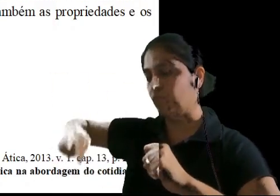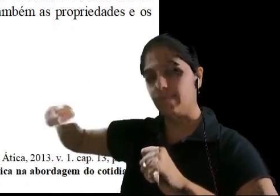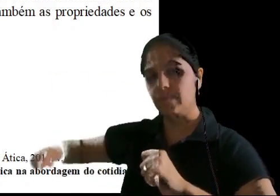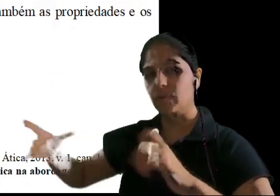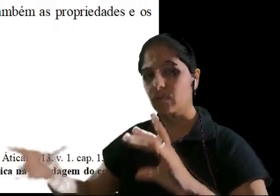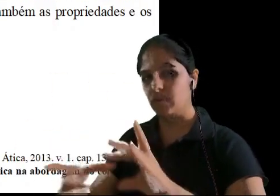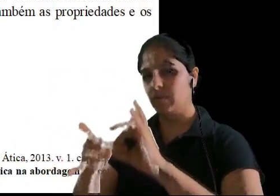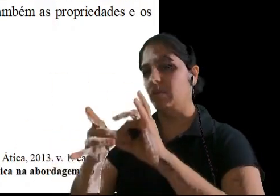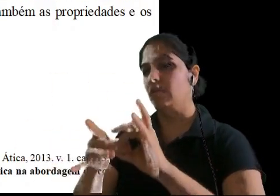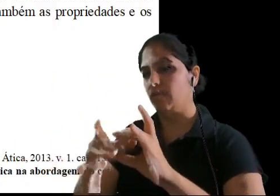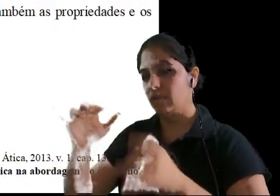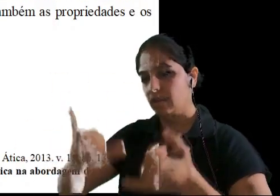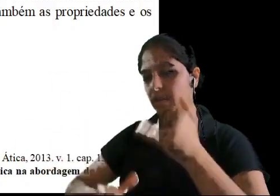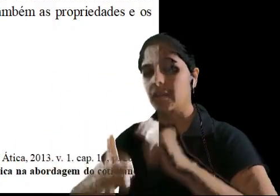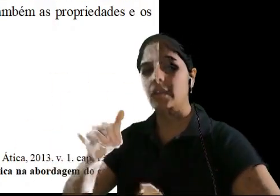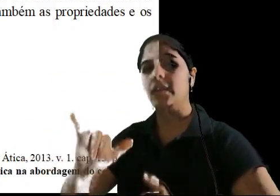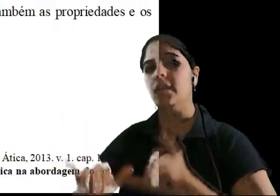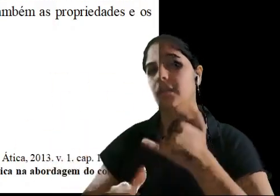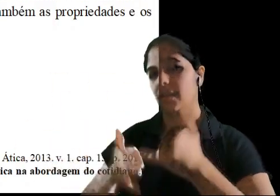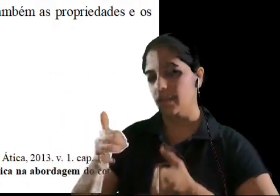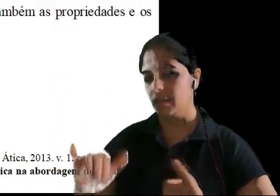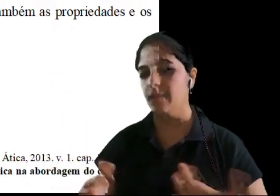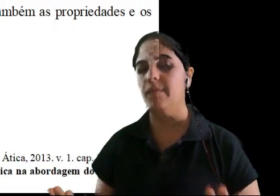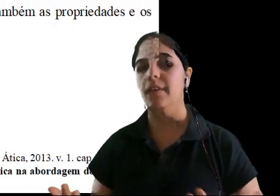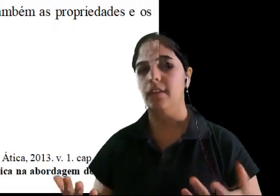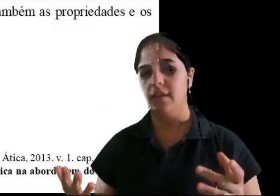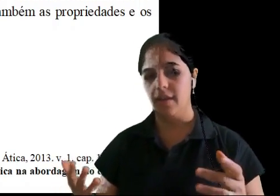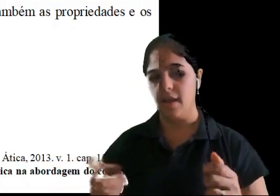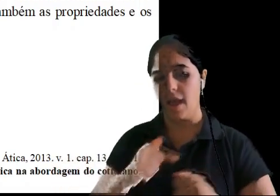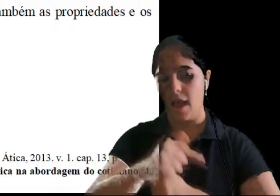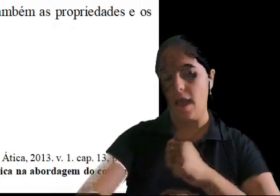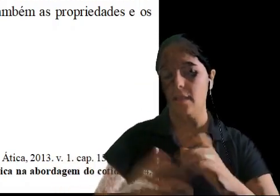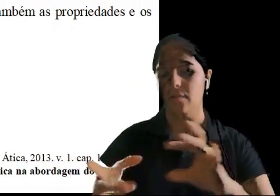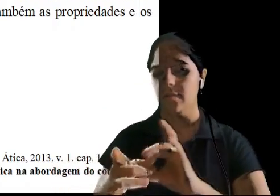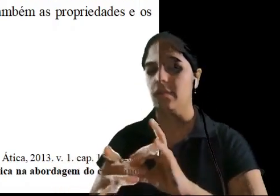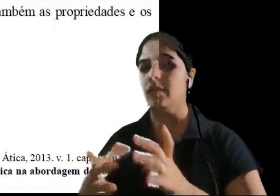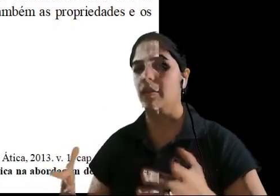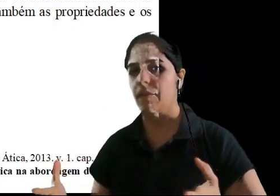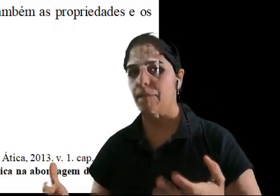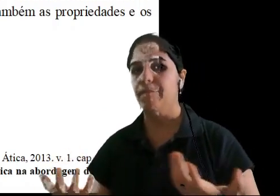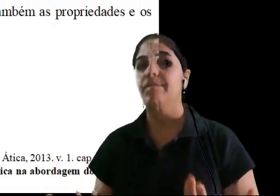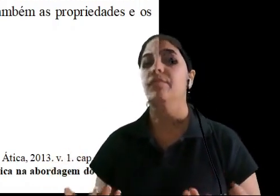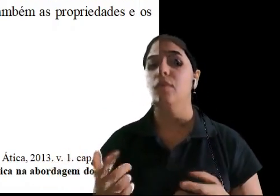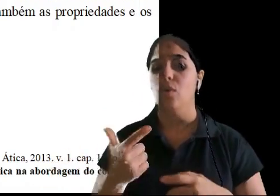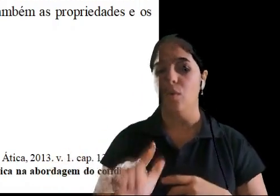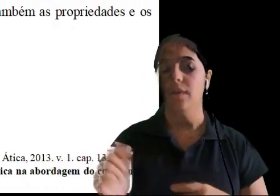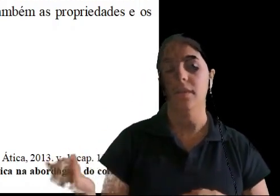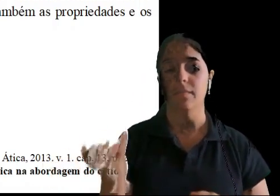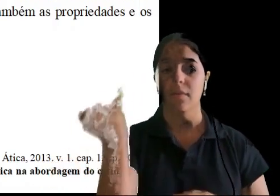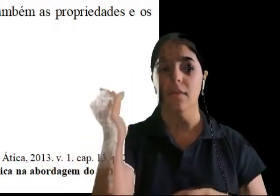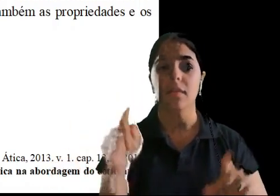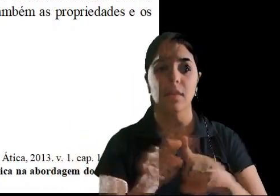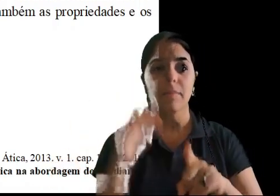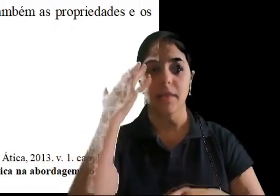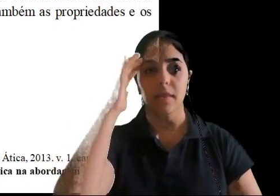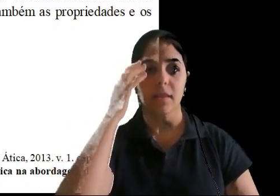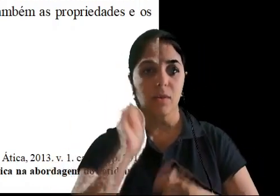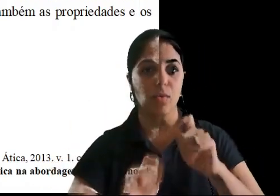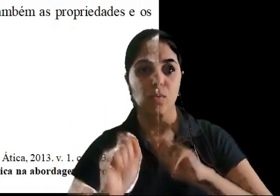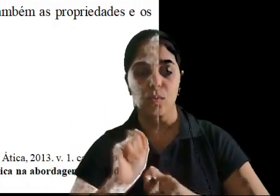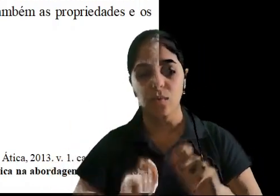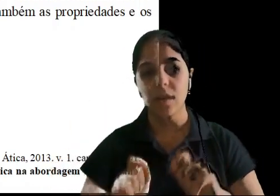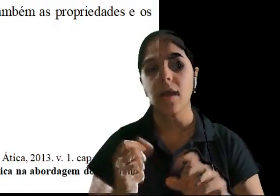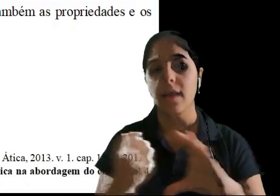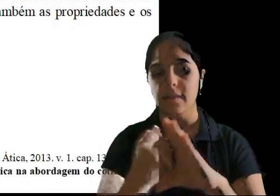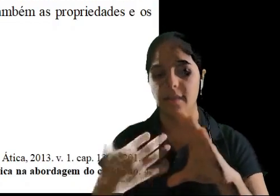envolvidos nas ligações químicas, ou seja, na união entre átomos. Outra coisa importante que nós precisamos saber